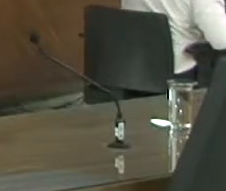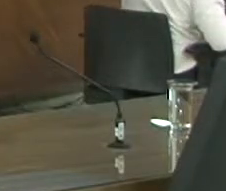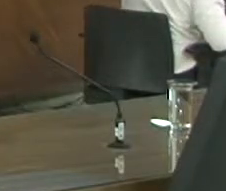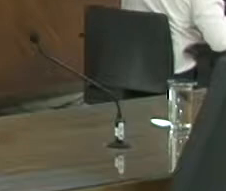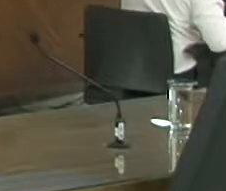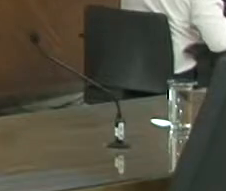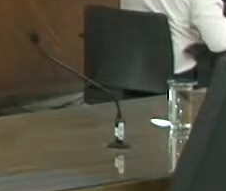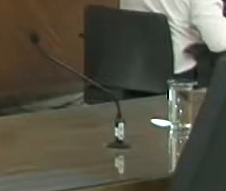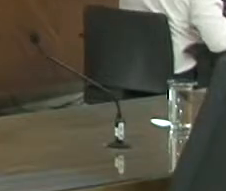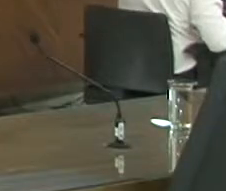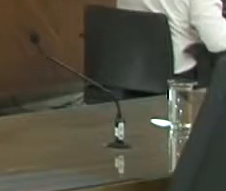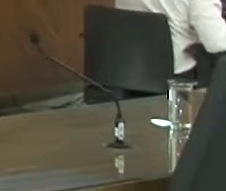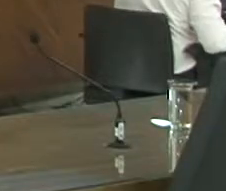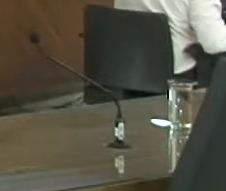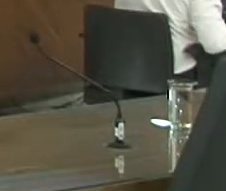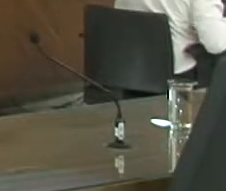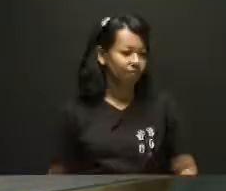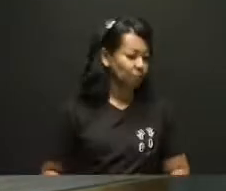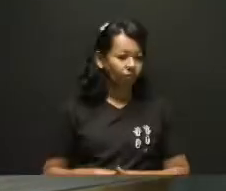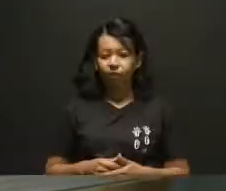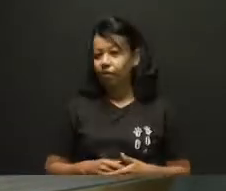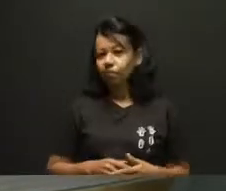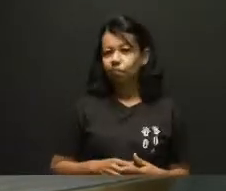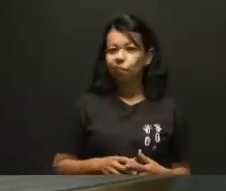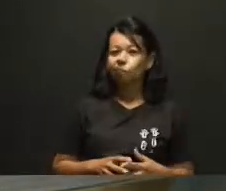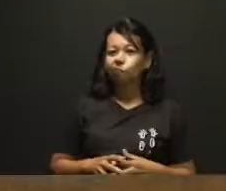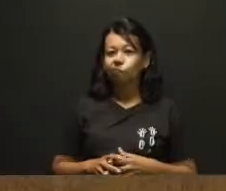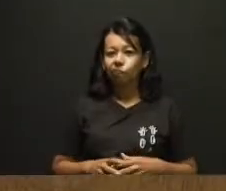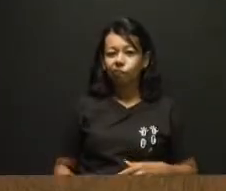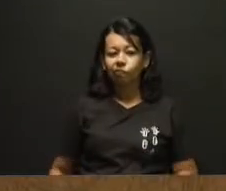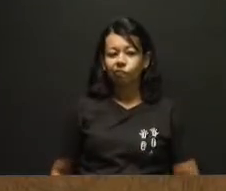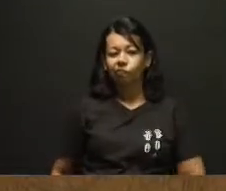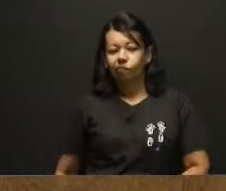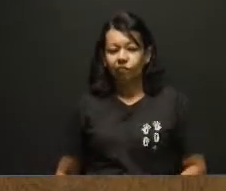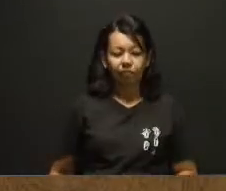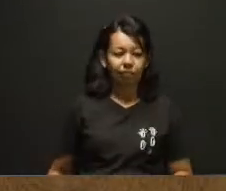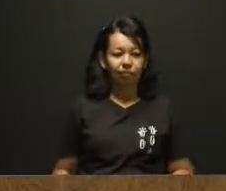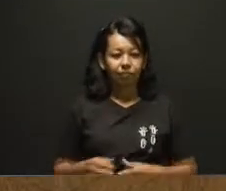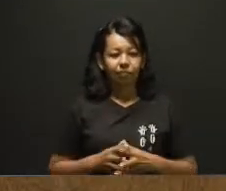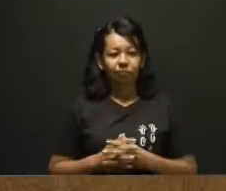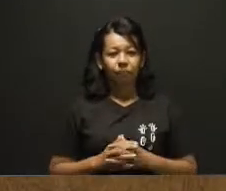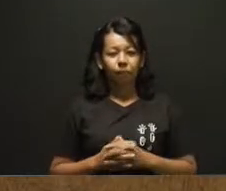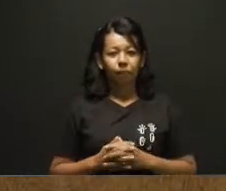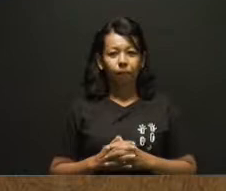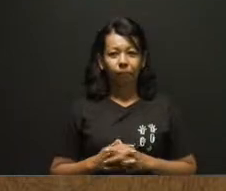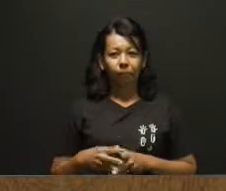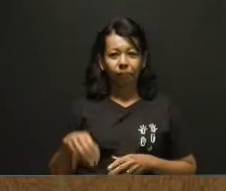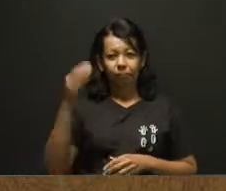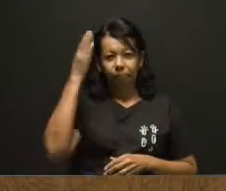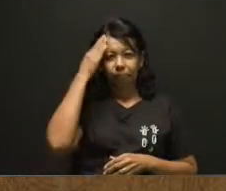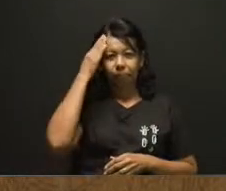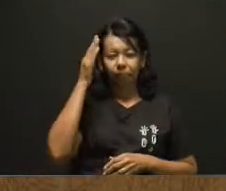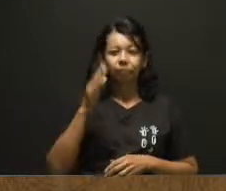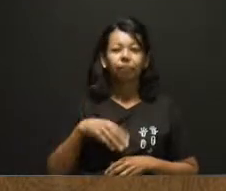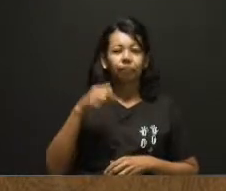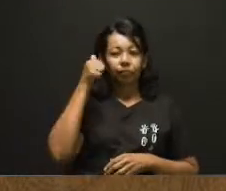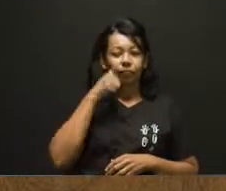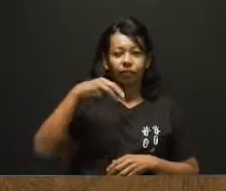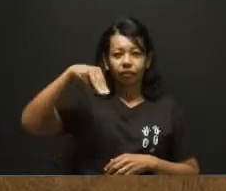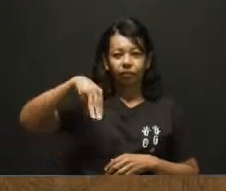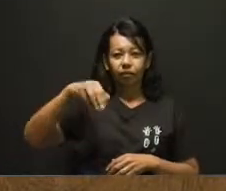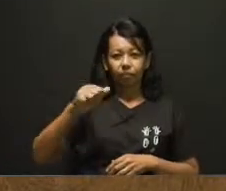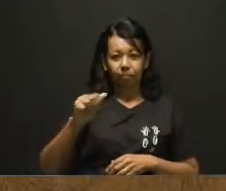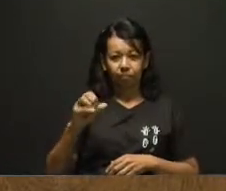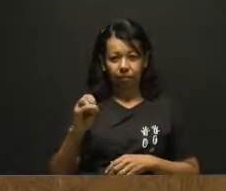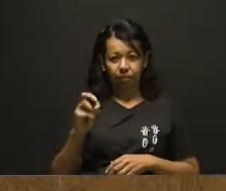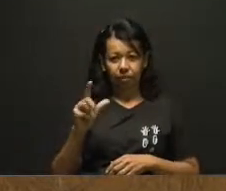tendo em vista que a doutora maila hadid precisará se ausentar mais cedo devido a outro compromisso passo a palavra mesma